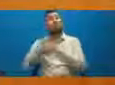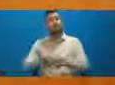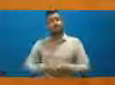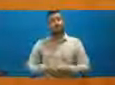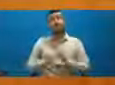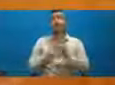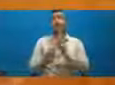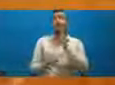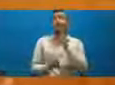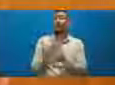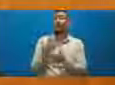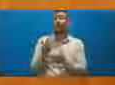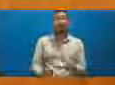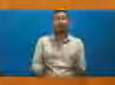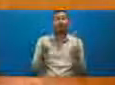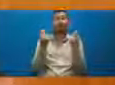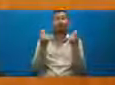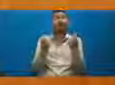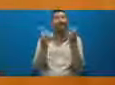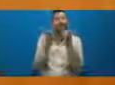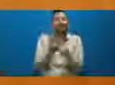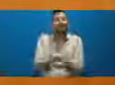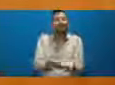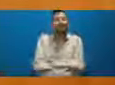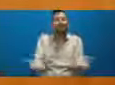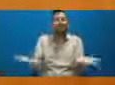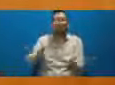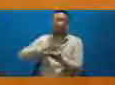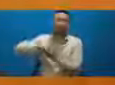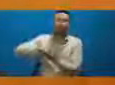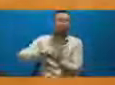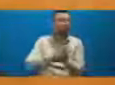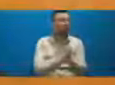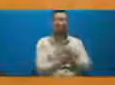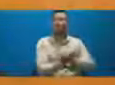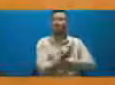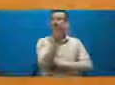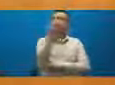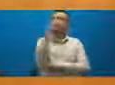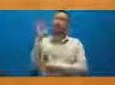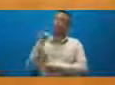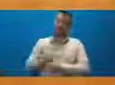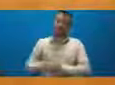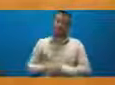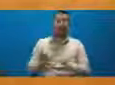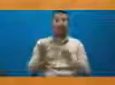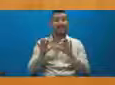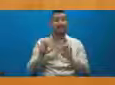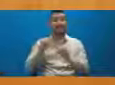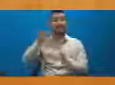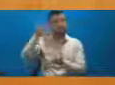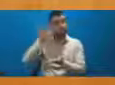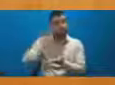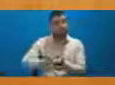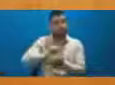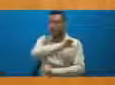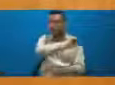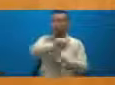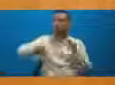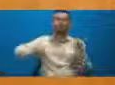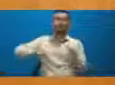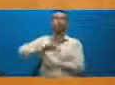riqueza distribuir a riqueza sem e o meio ambiente isso será uma verdadeira revolução no Brasil